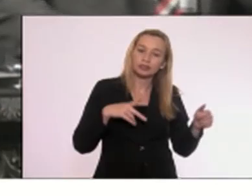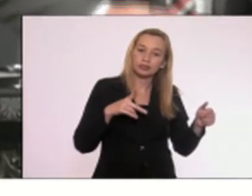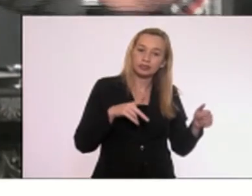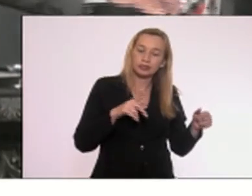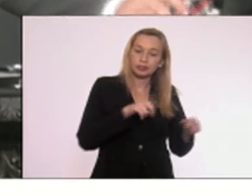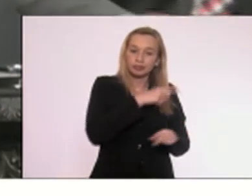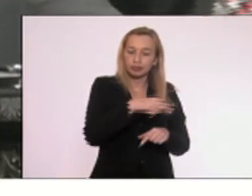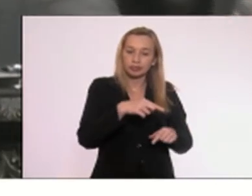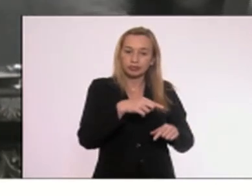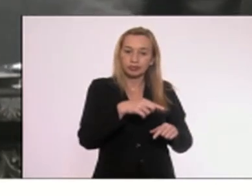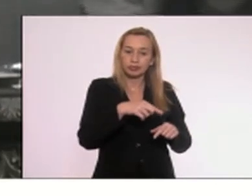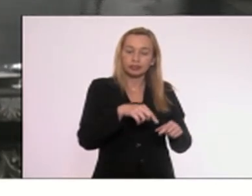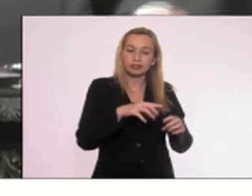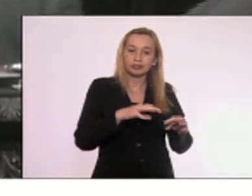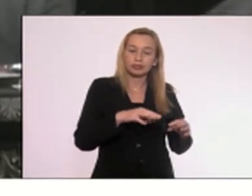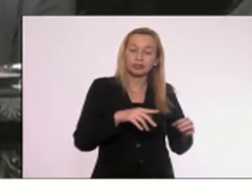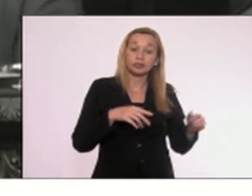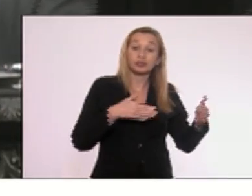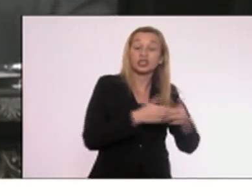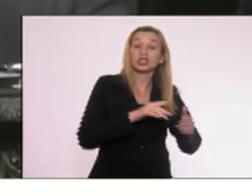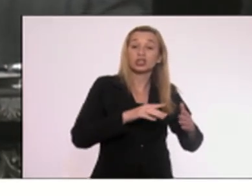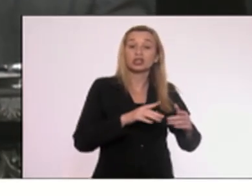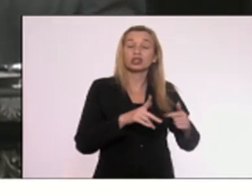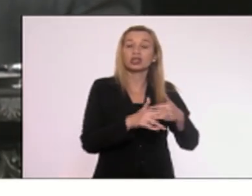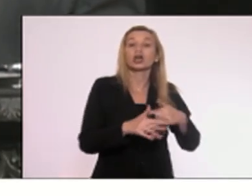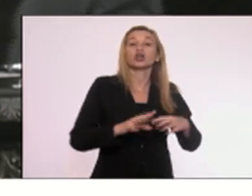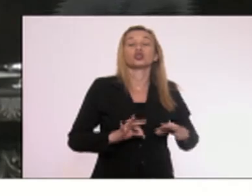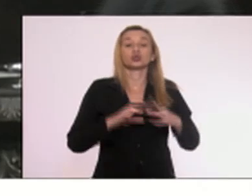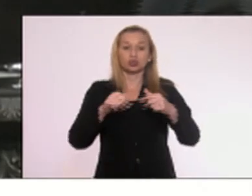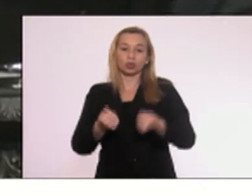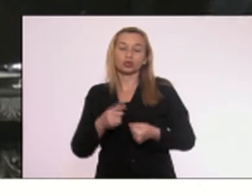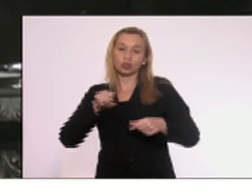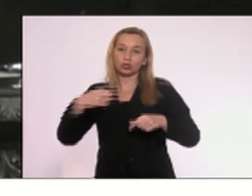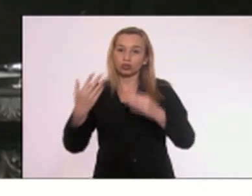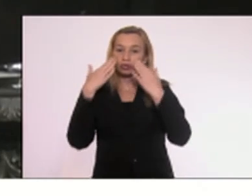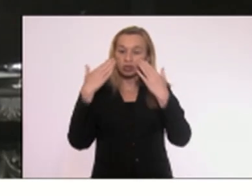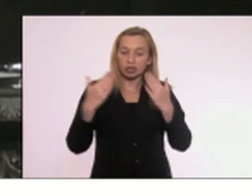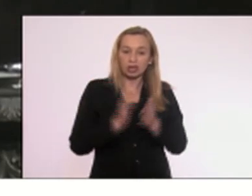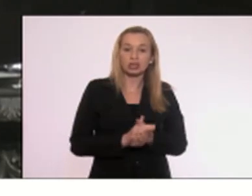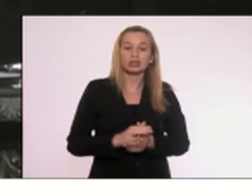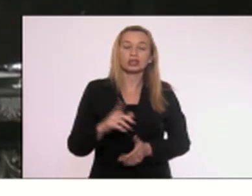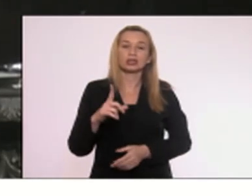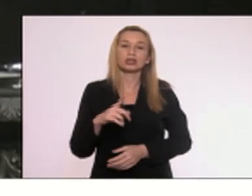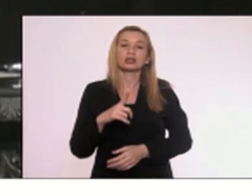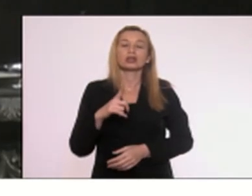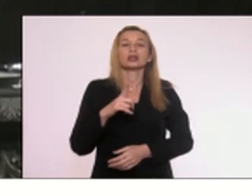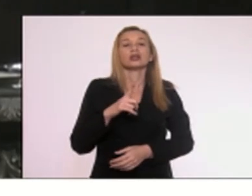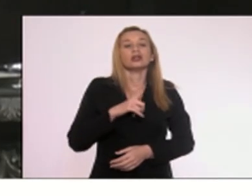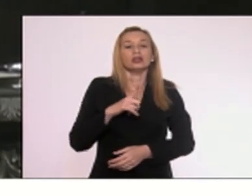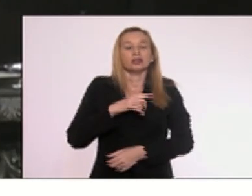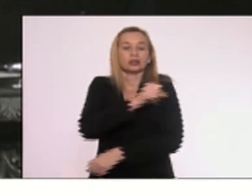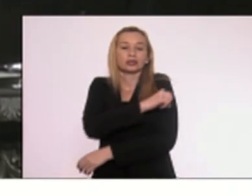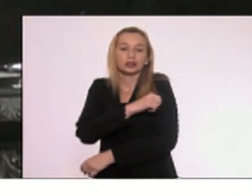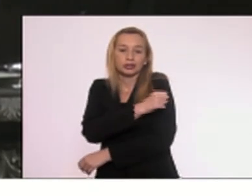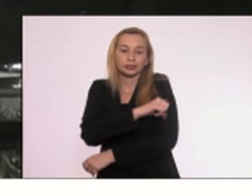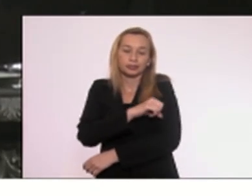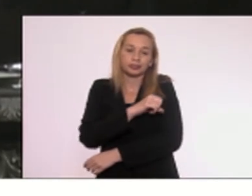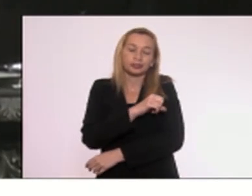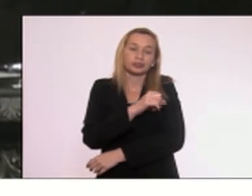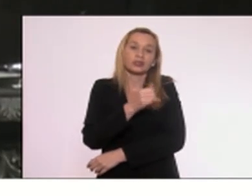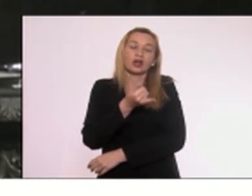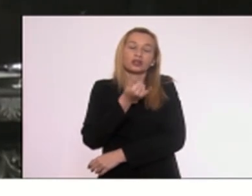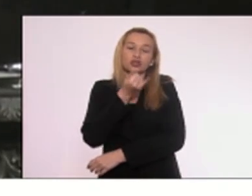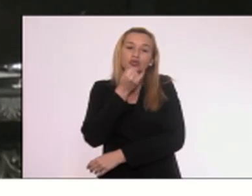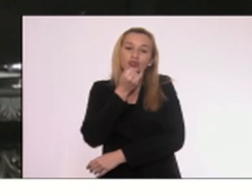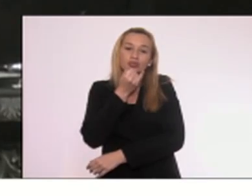ter 2 destaques. O da emenda aditiva número 32 da deputada Rosane Félix e a emenda 213,